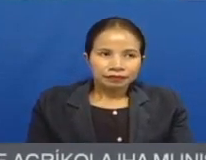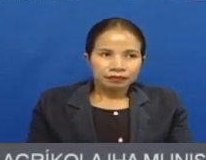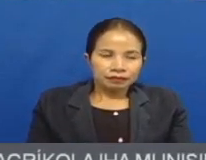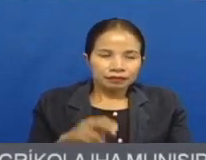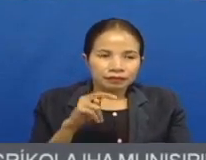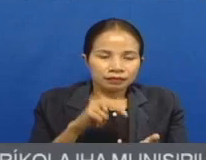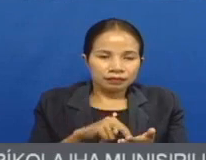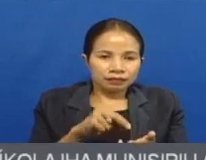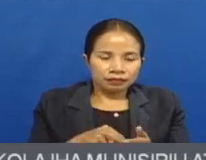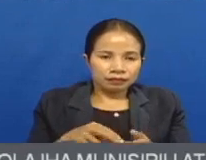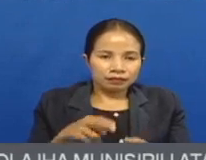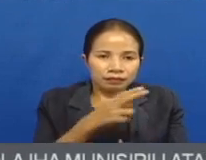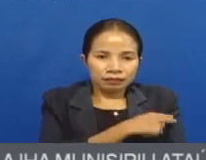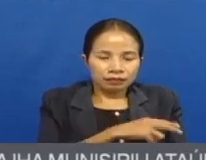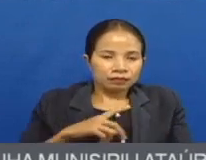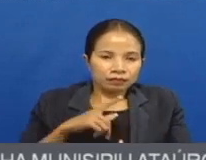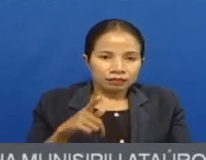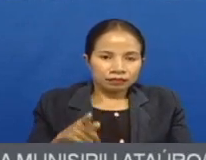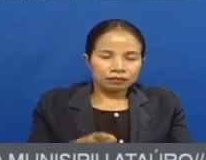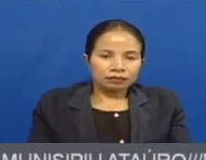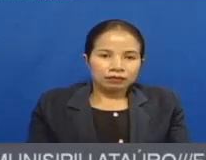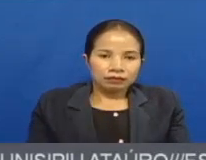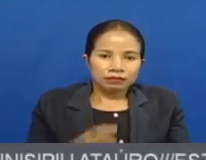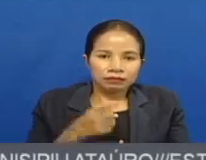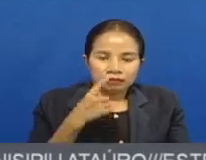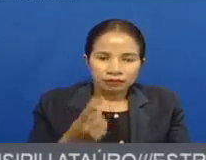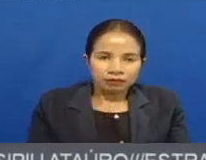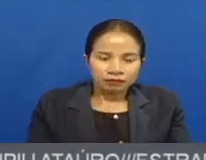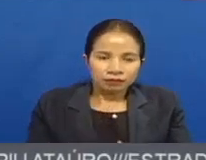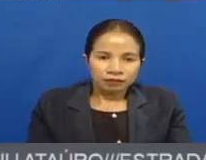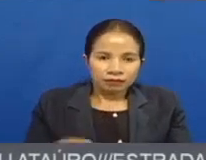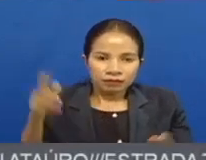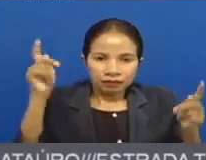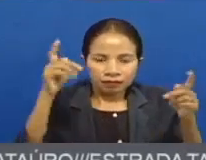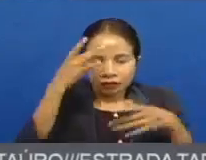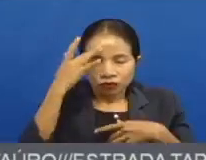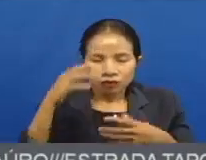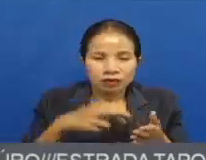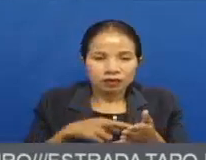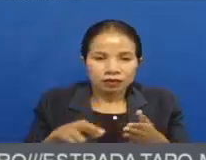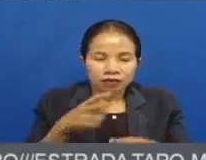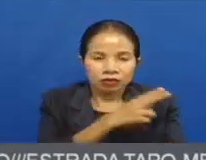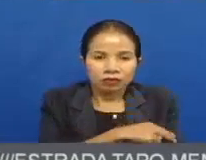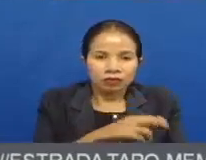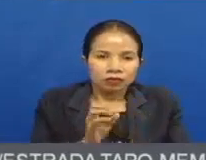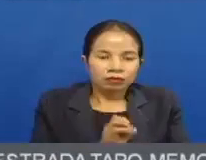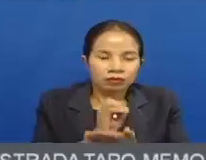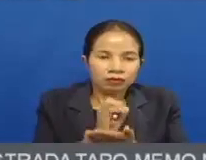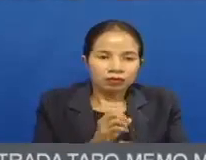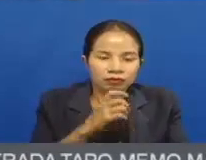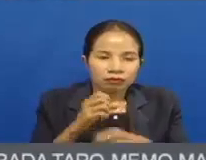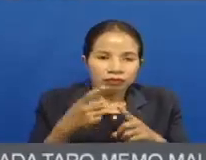Enfermeira Centro Saúde Vaisilo Rosina Taku Kwa Ateten. Caso não resista em Centro Saúde Vaisilo durante